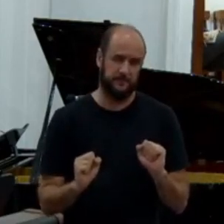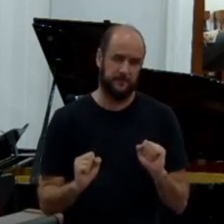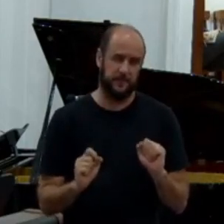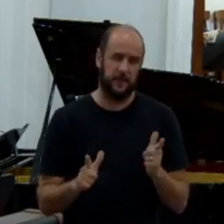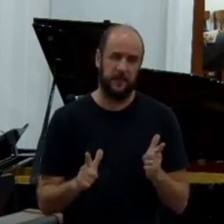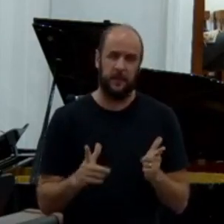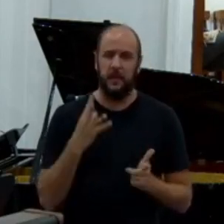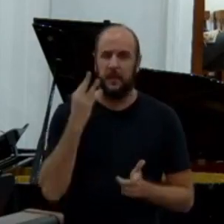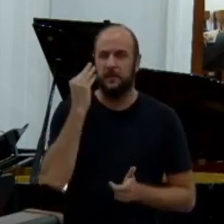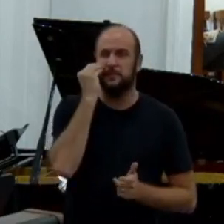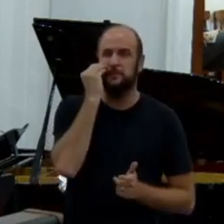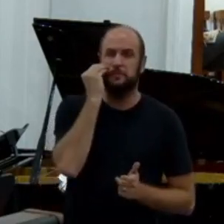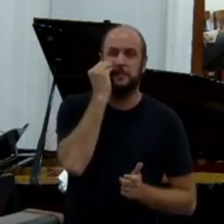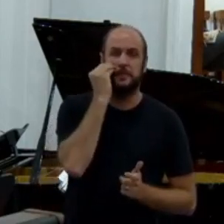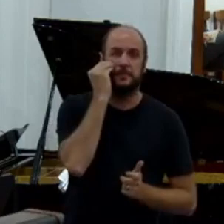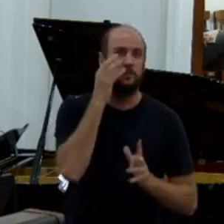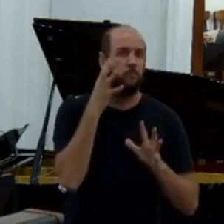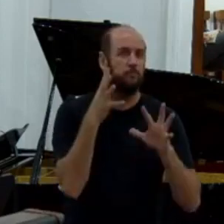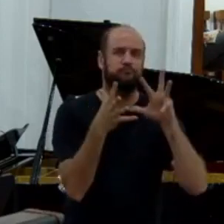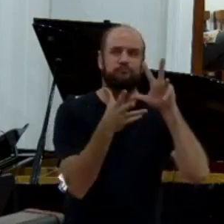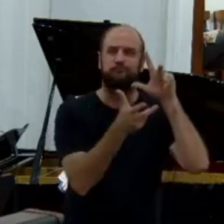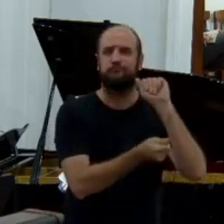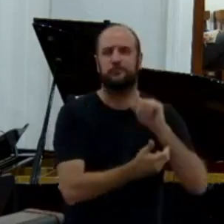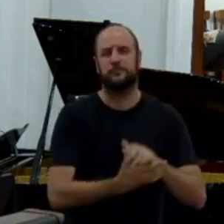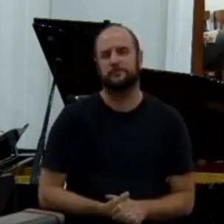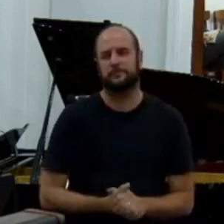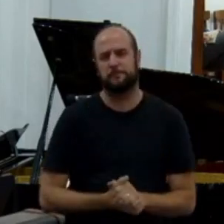é uma experiência universal.